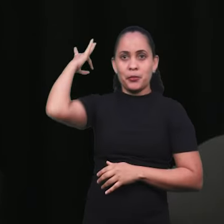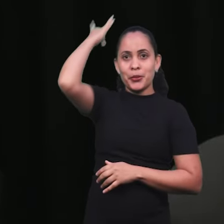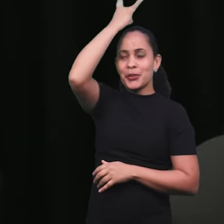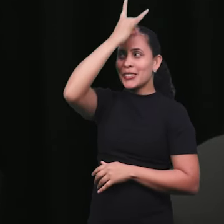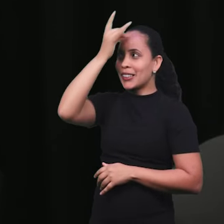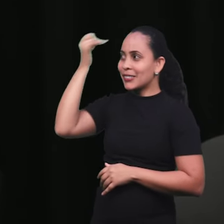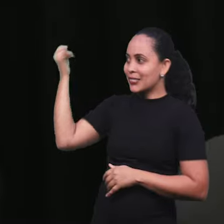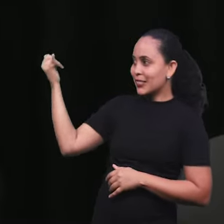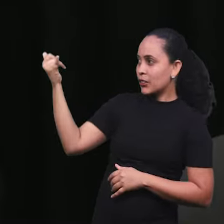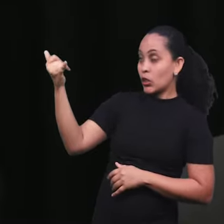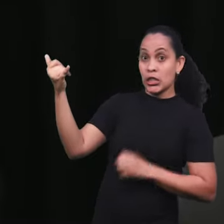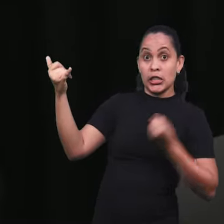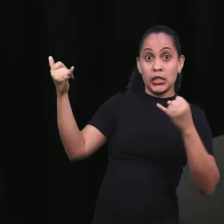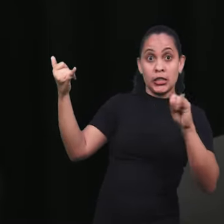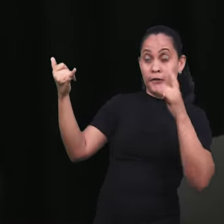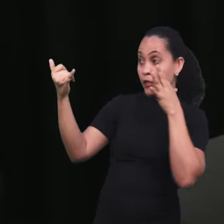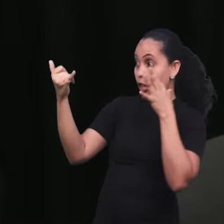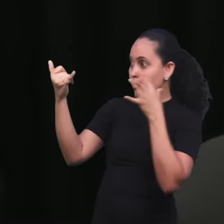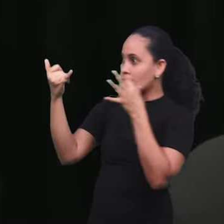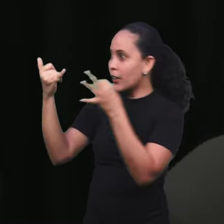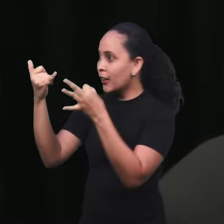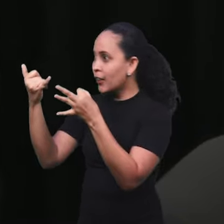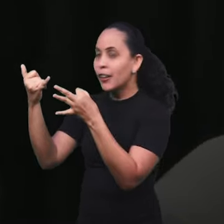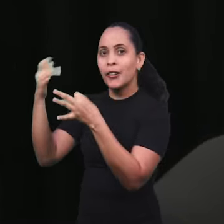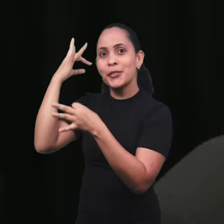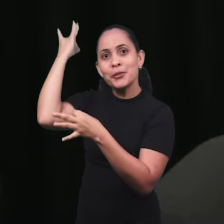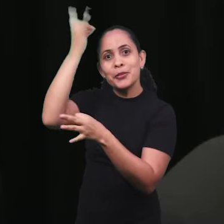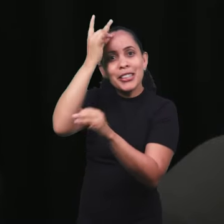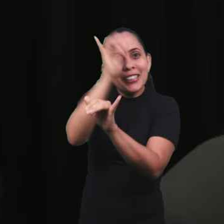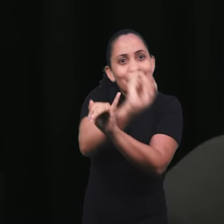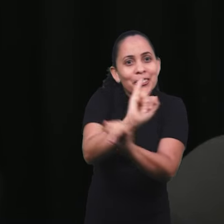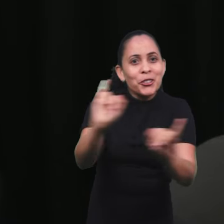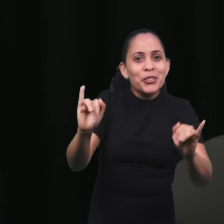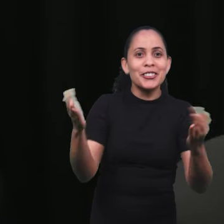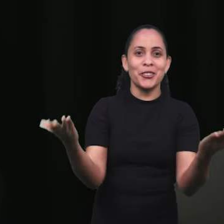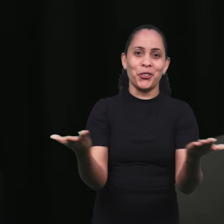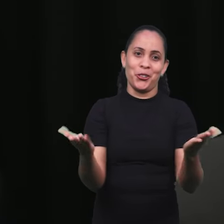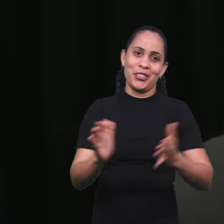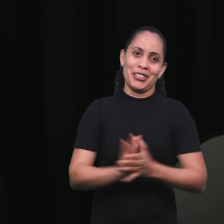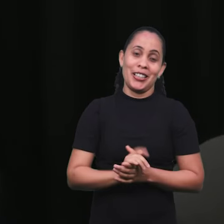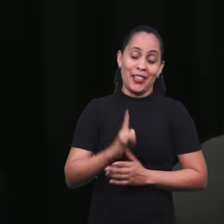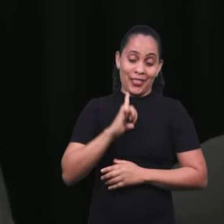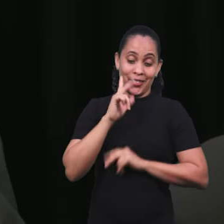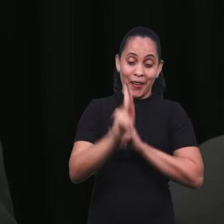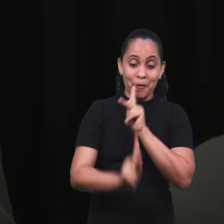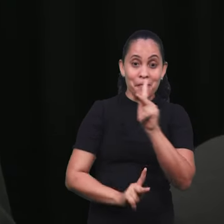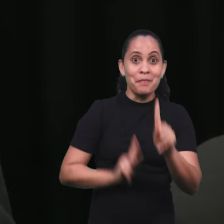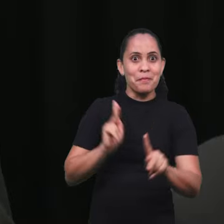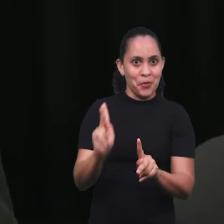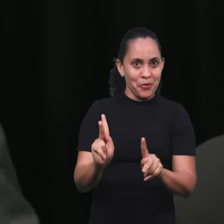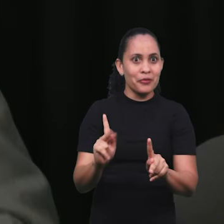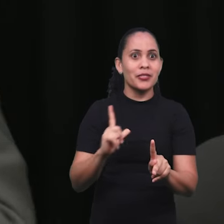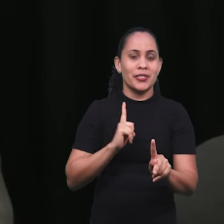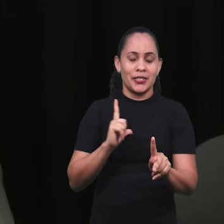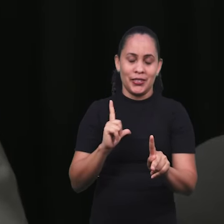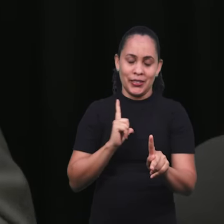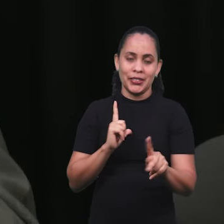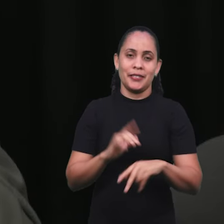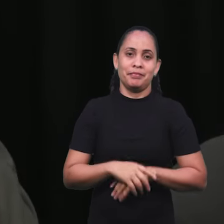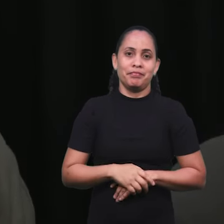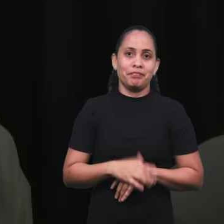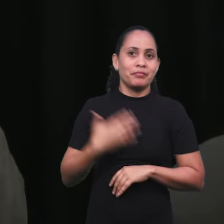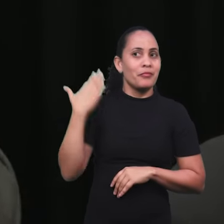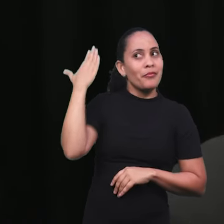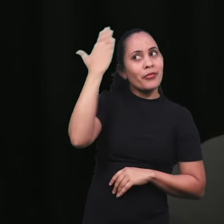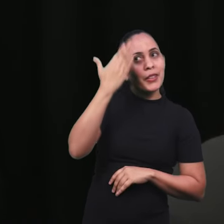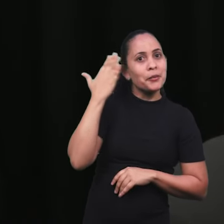ouvidos, Glória a ouça o que o Deus. Espírito Santo diz às igrejas. E o Espírito Santo está falando hoje. Então há um Muito povo bom. que